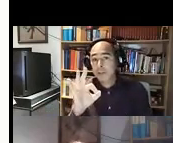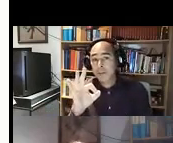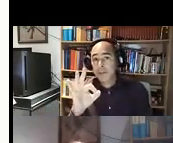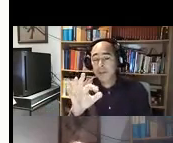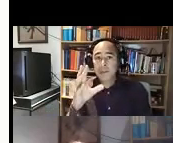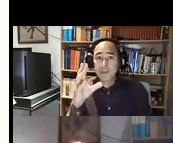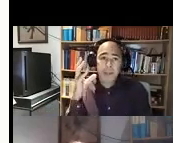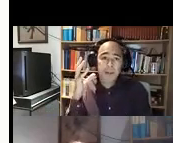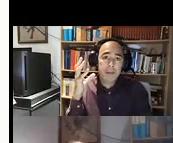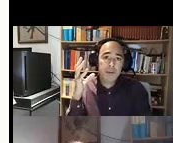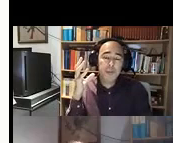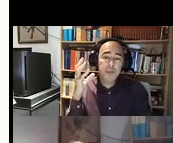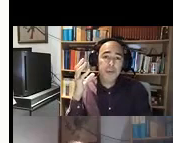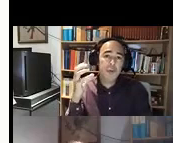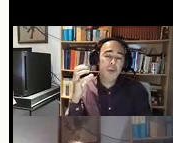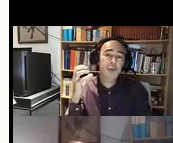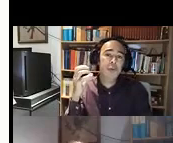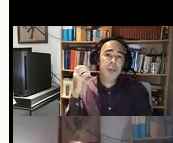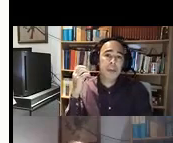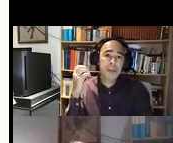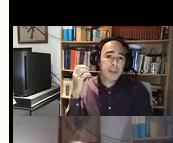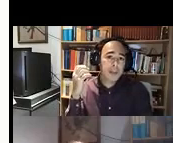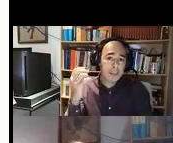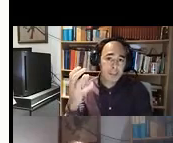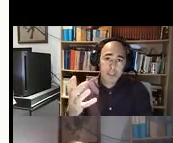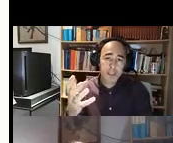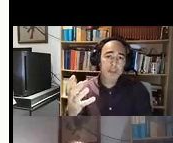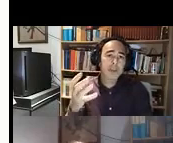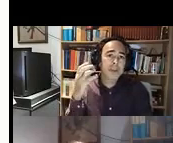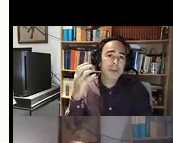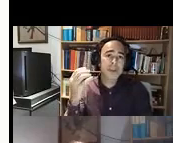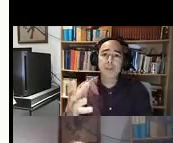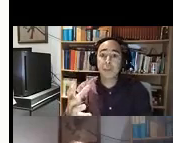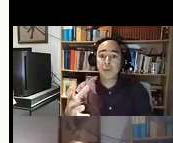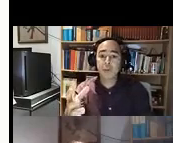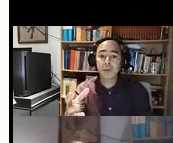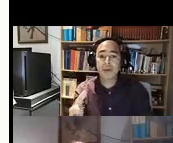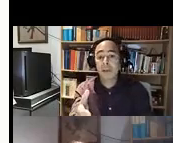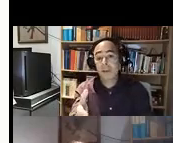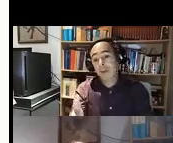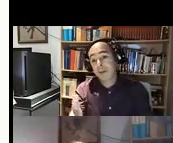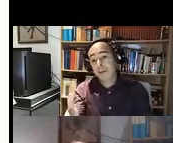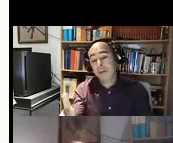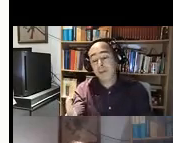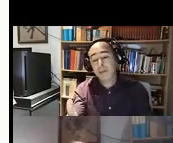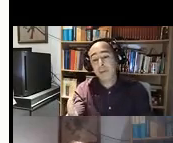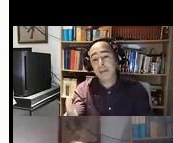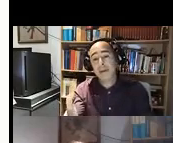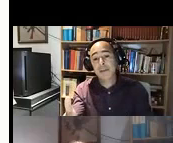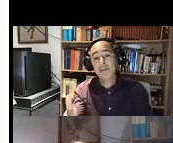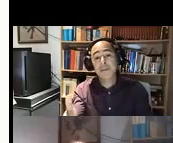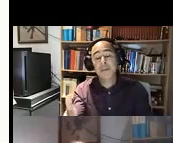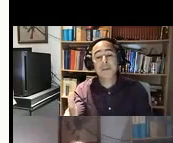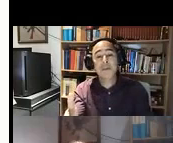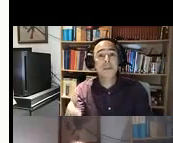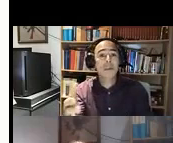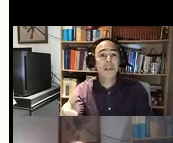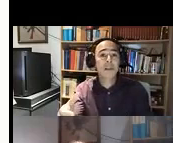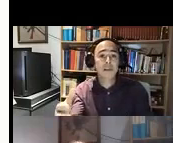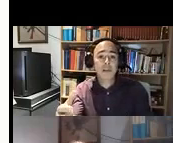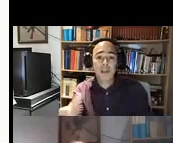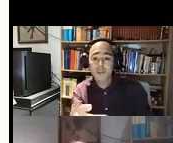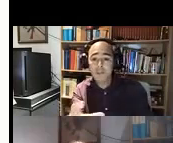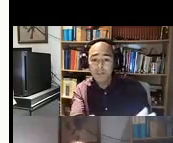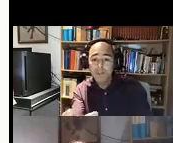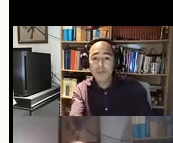Mestres três coisas eles conseguem fazer com que os produtos penetrem mais profundamente faça uma boa atuação e dá para mim falar com várias não funciona